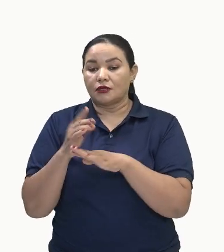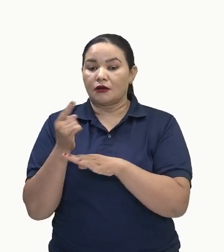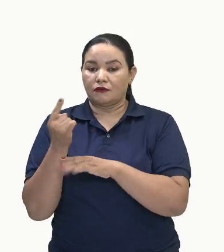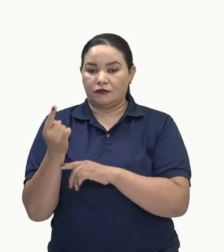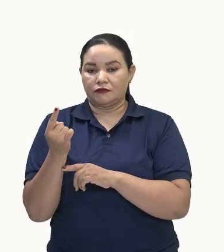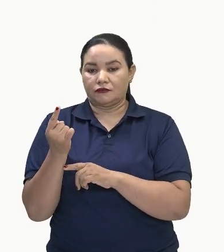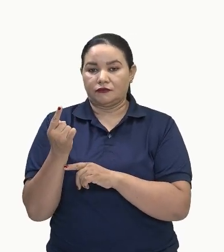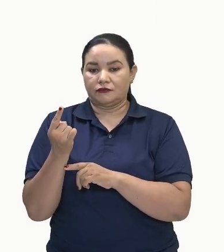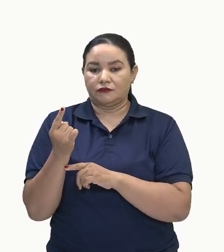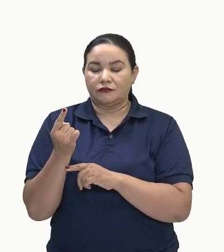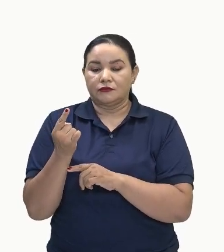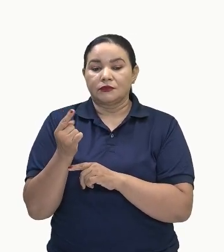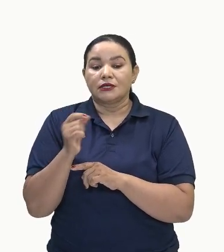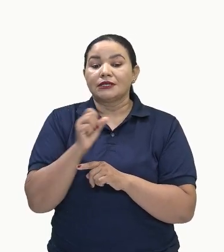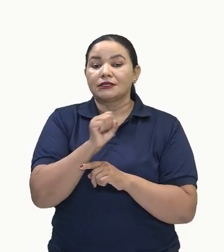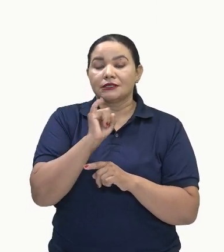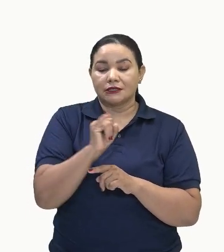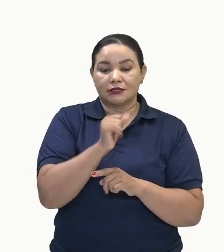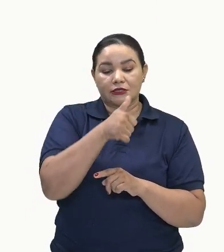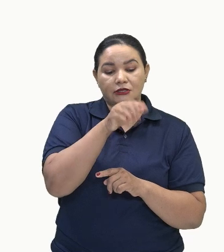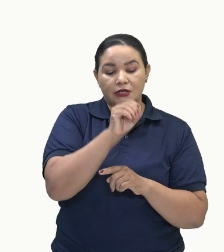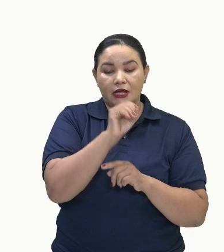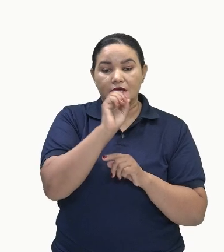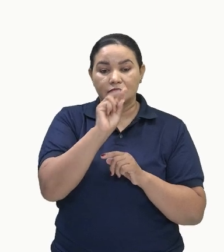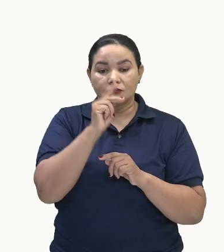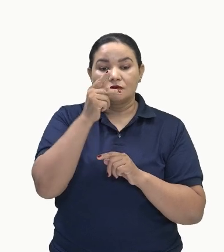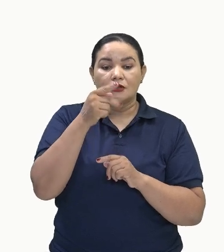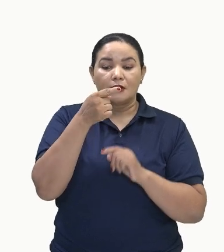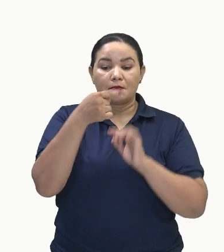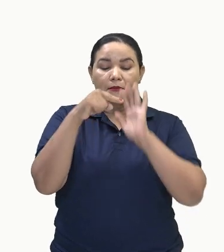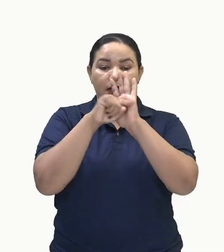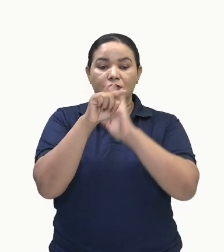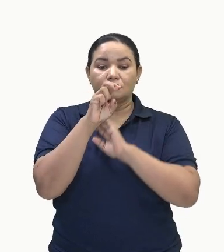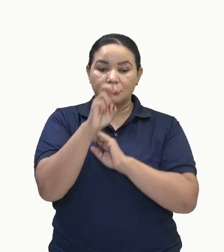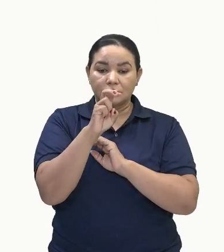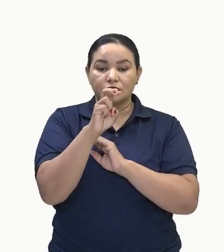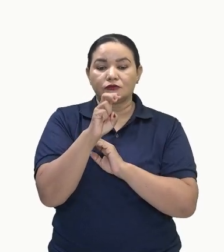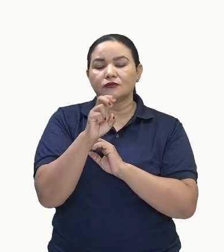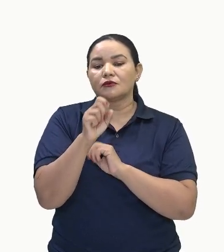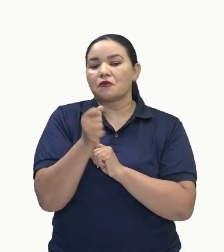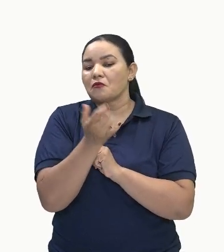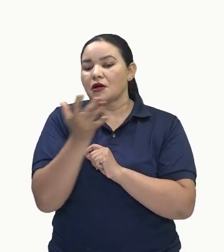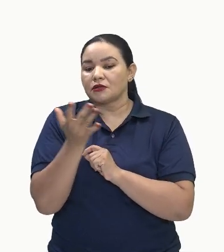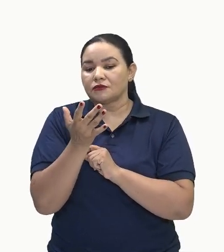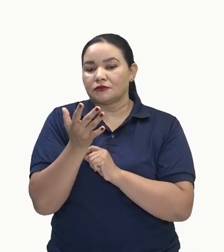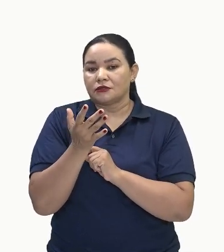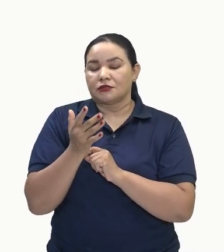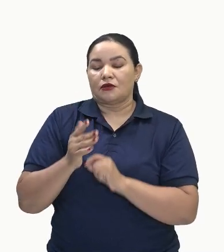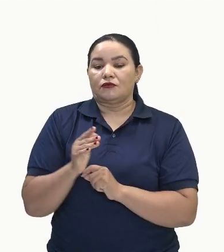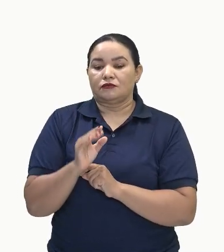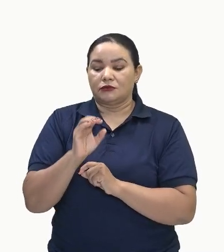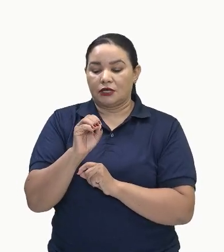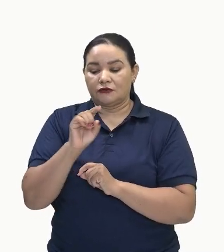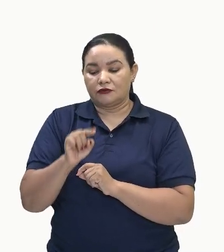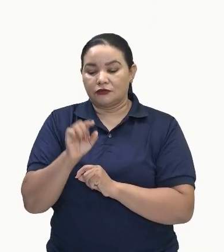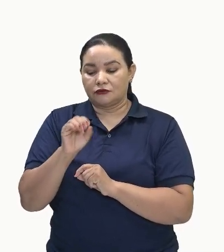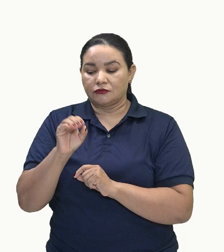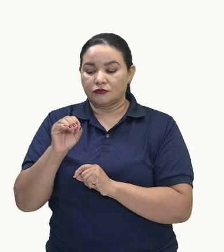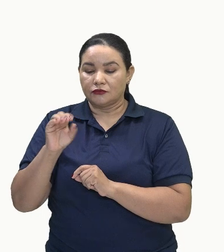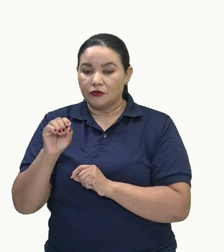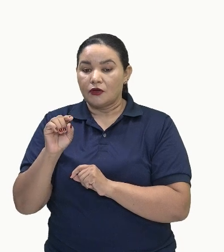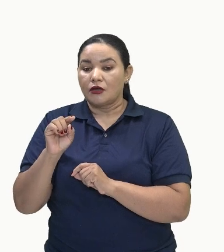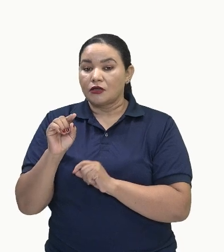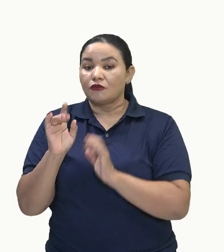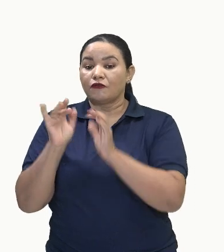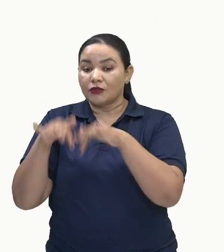certo? Quando for 10 elevado a menos 5, nós vamos ter aí um número decimal com 5 casas decimais